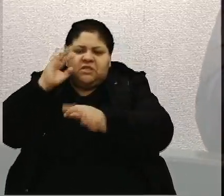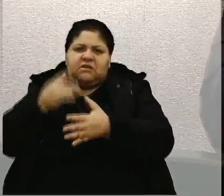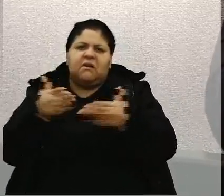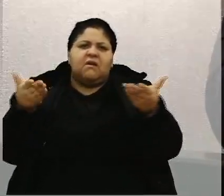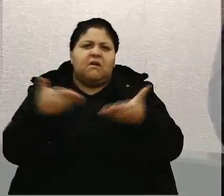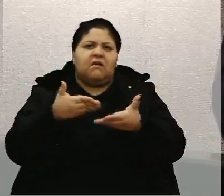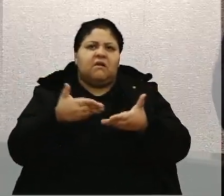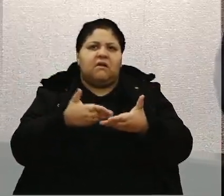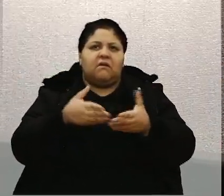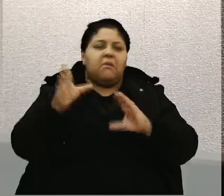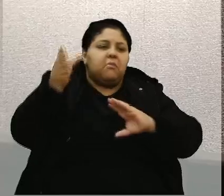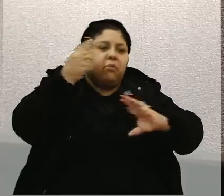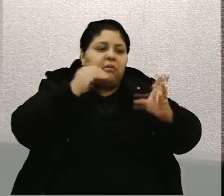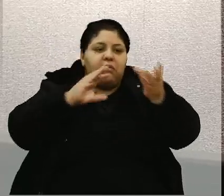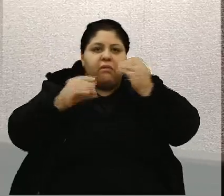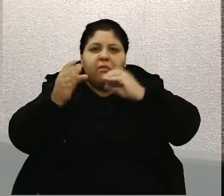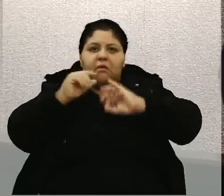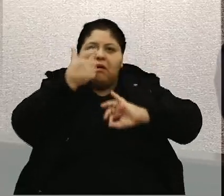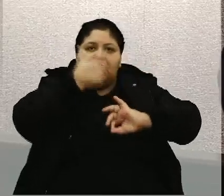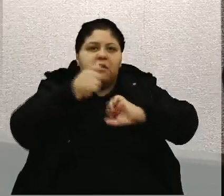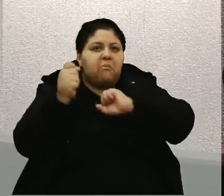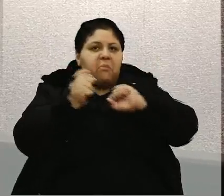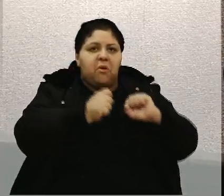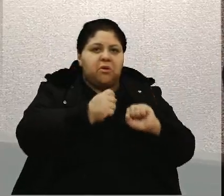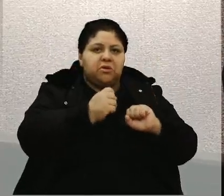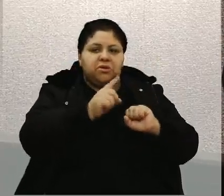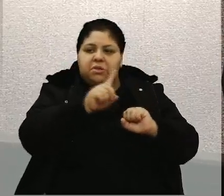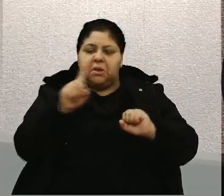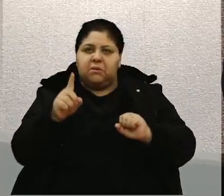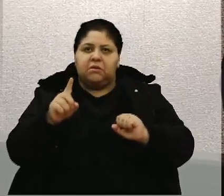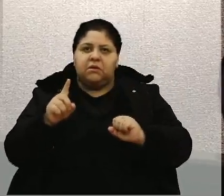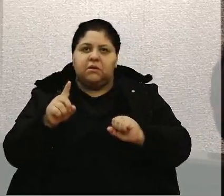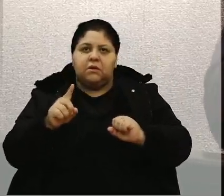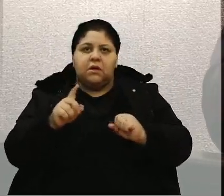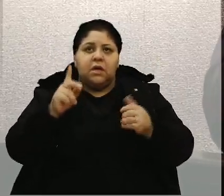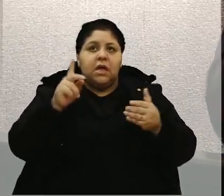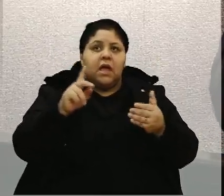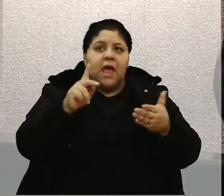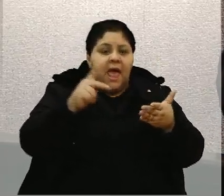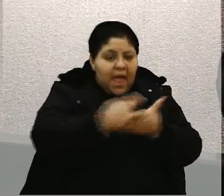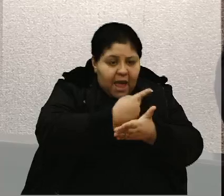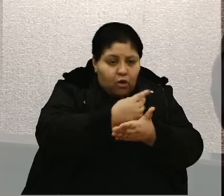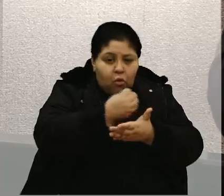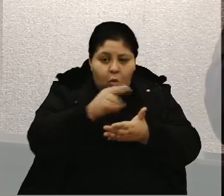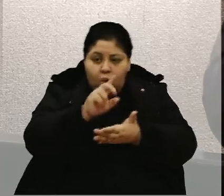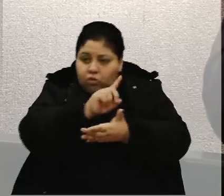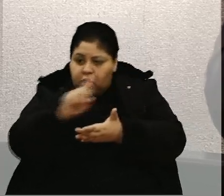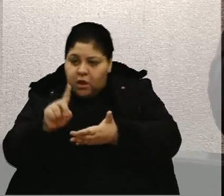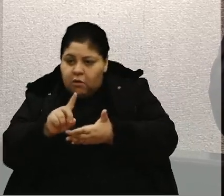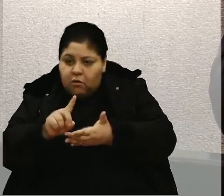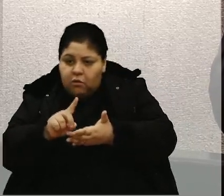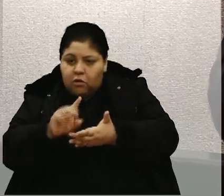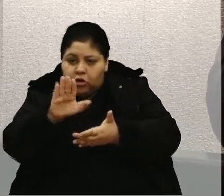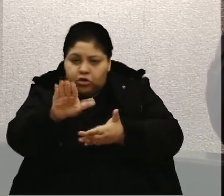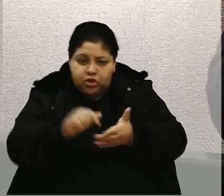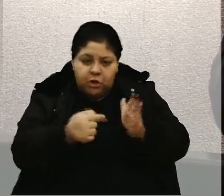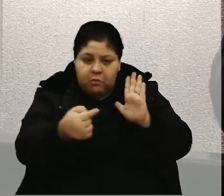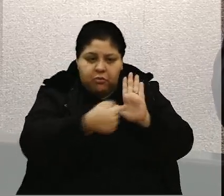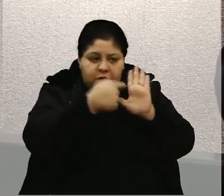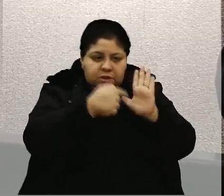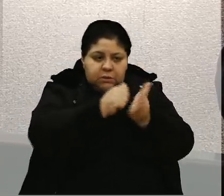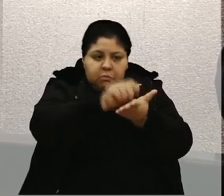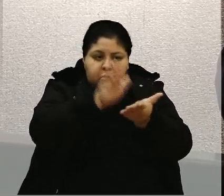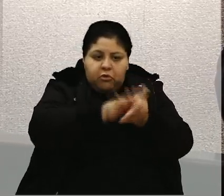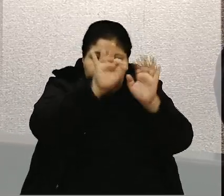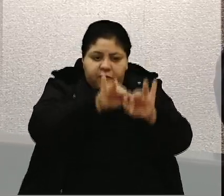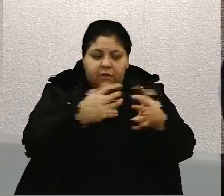nuvenzinha, achando, pode ser, não pode ser, não é. Ou é ou não é. dá para a polícia, investiga, pune e acabou. E